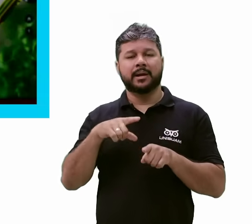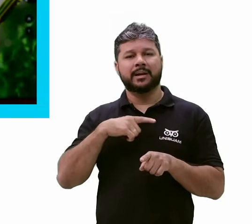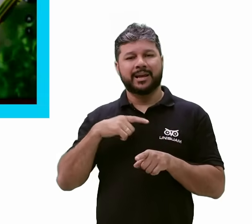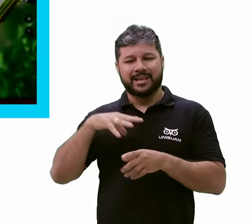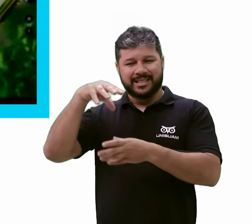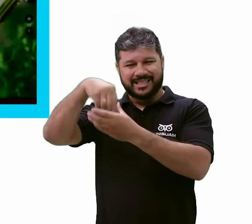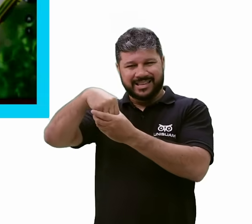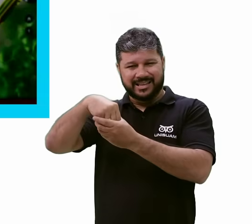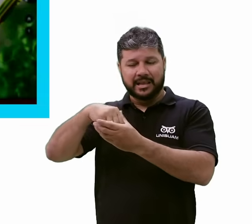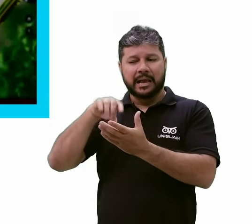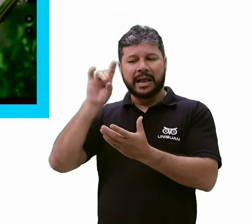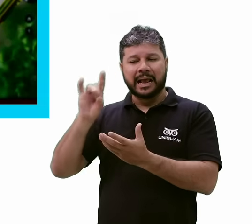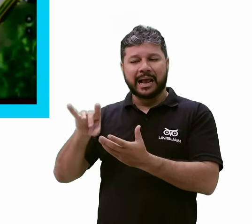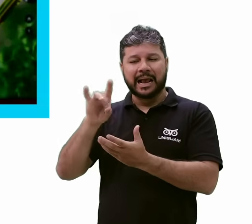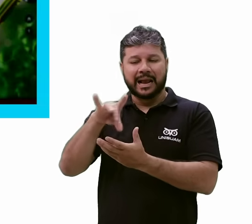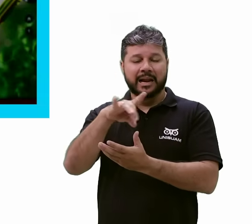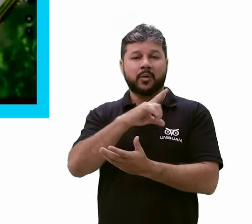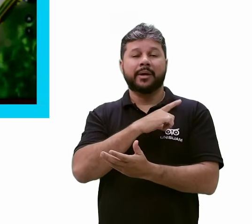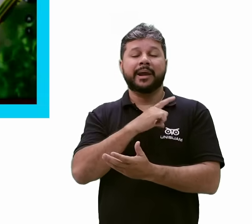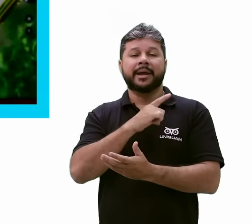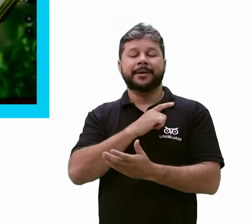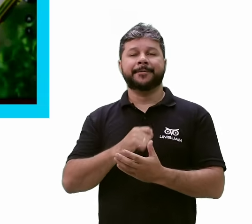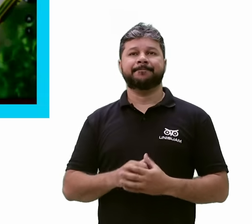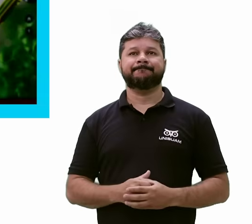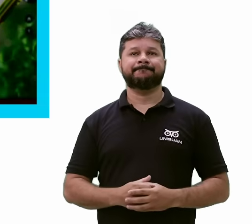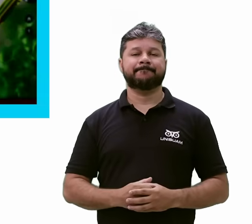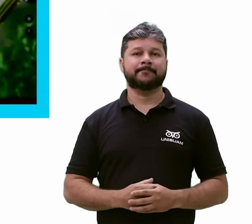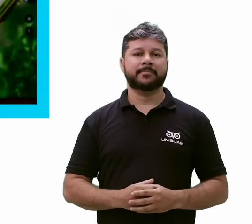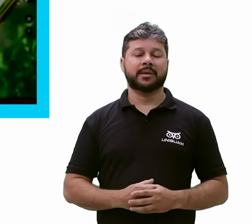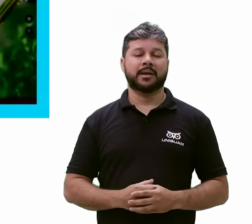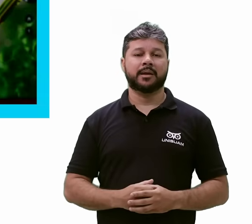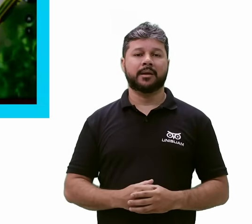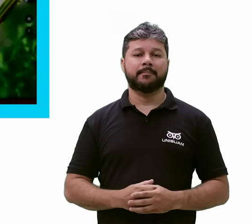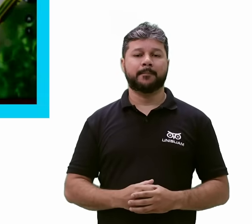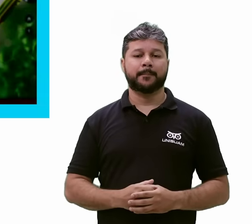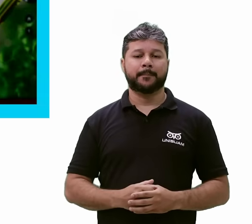essas propriedades, cada uma vai ter uma